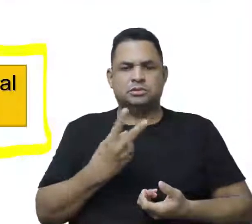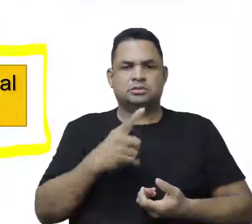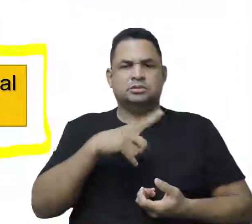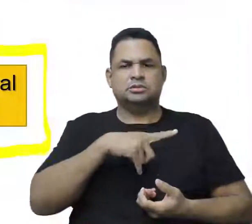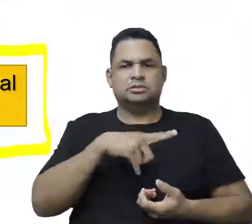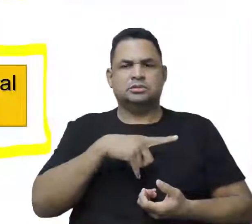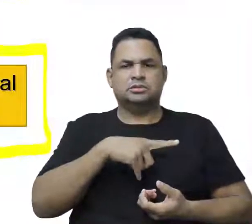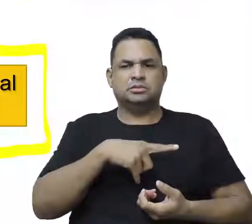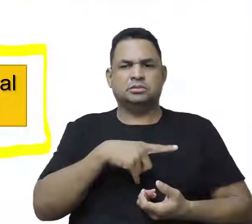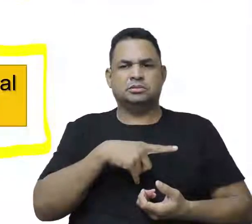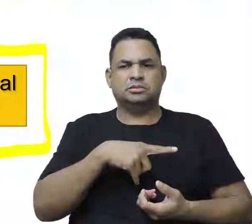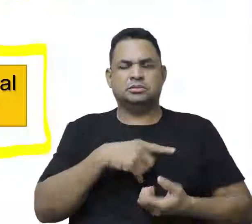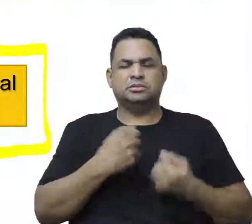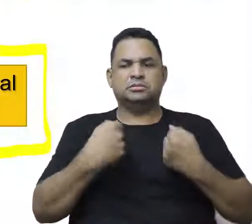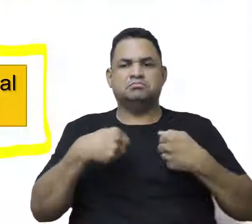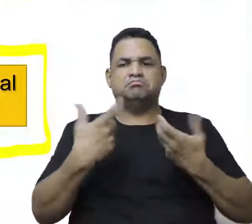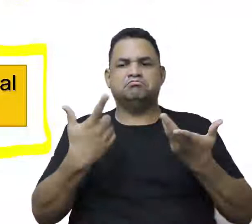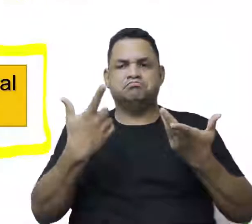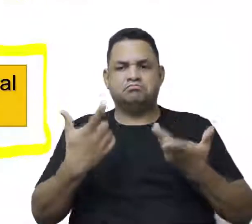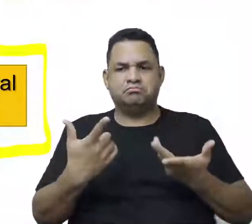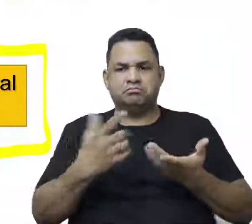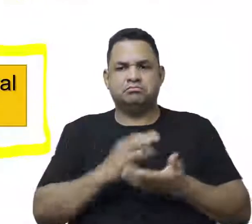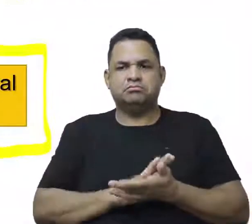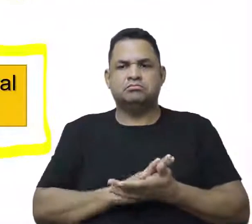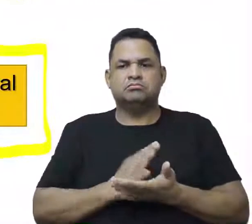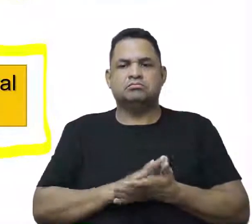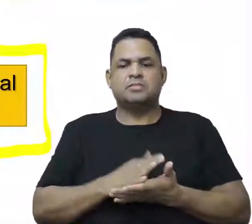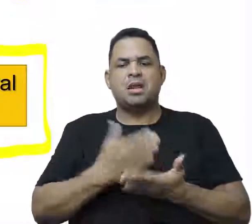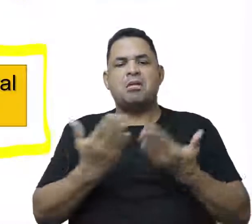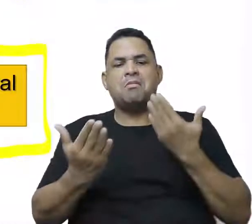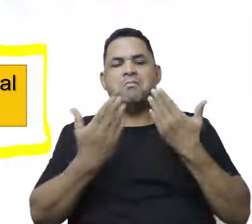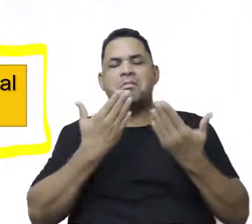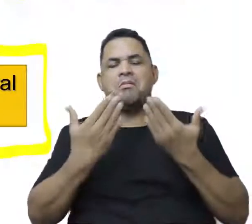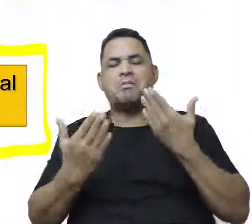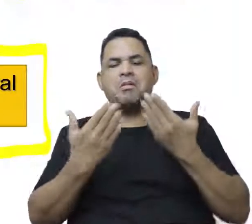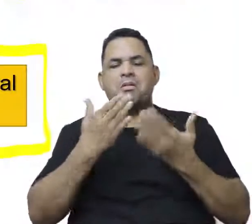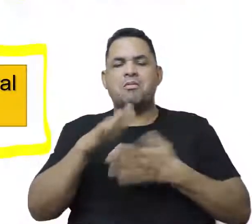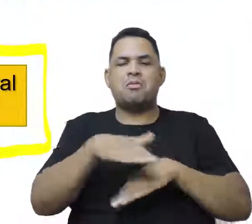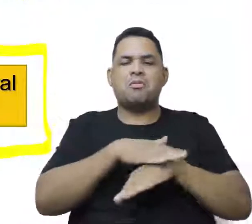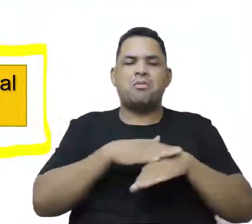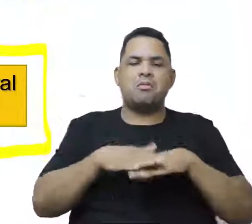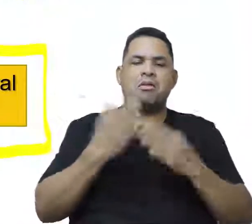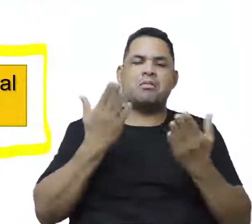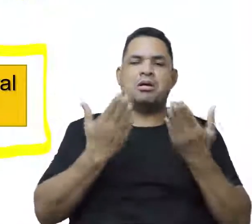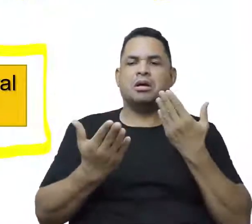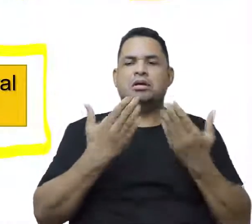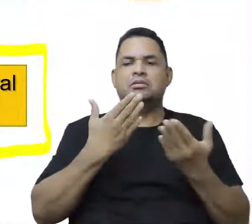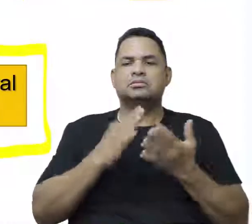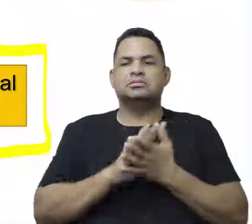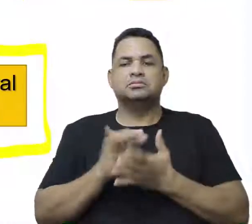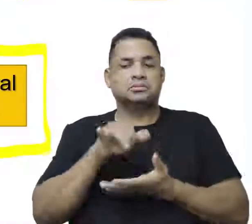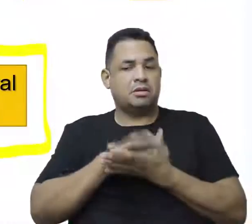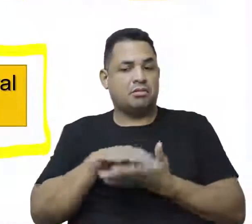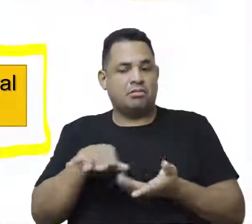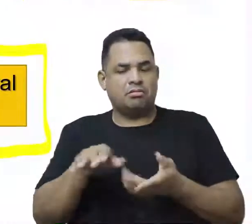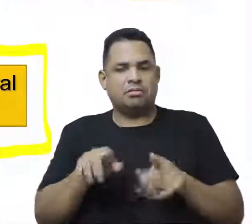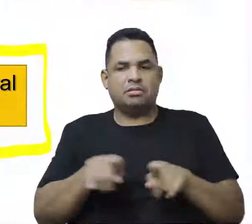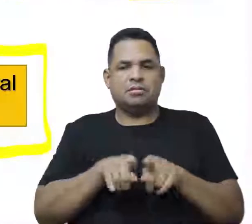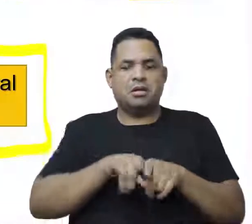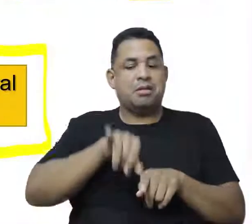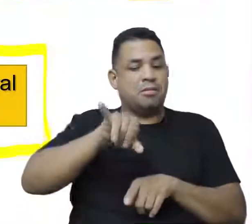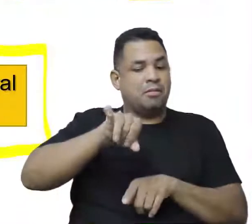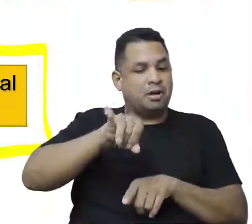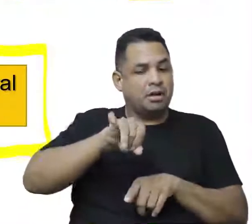tem uma situação que a gente pode colocar desde um papo entre dois amigos, a uma paquera também, né, professora? Uma